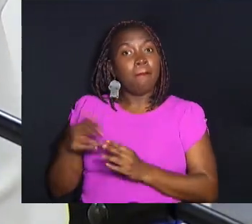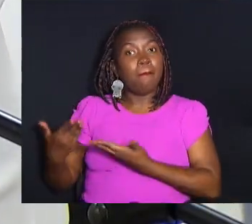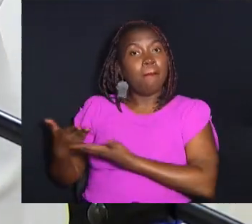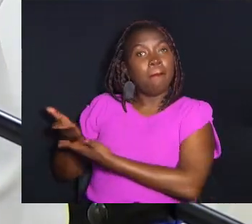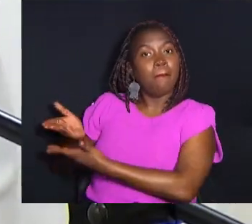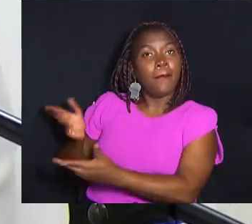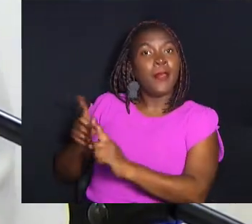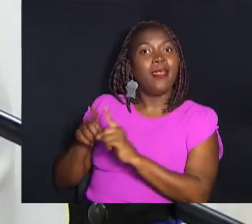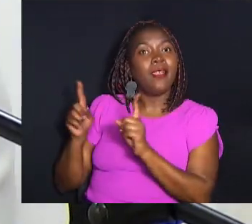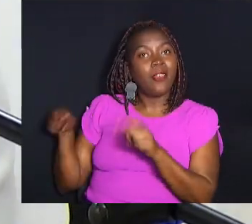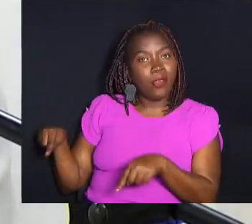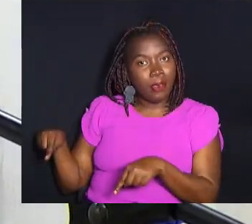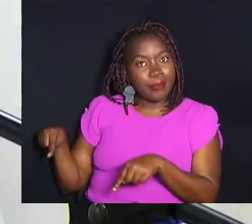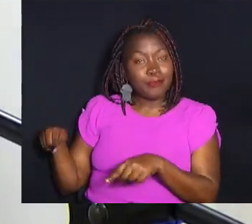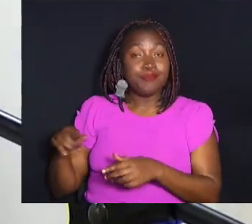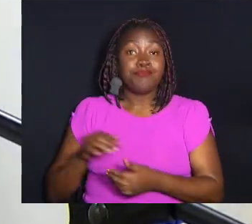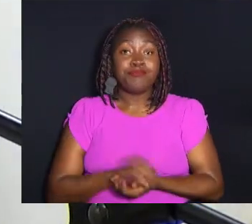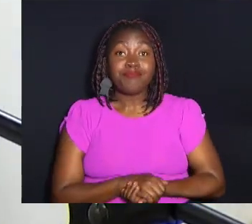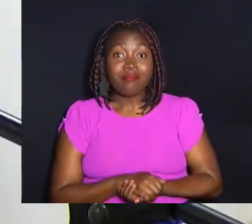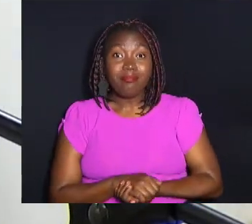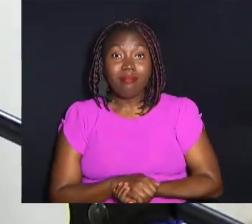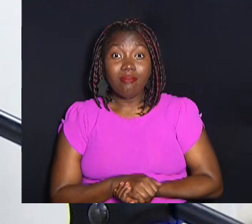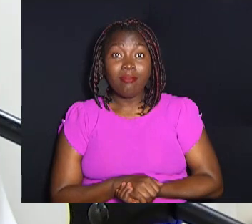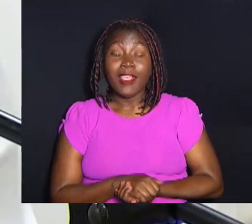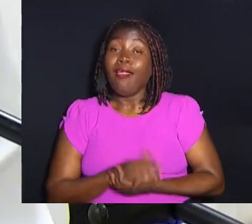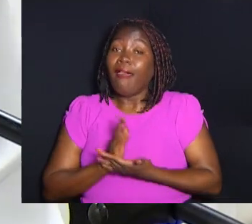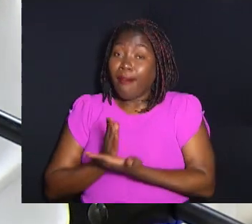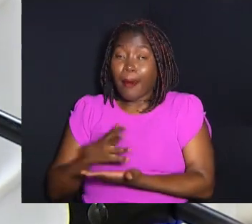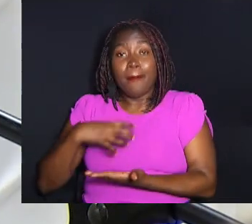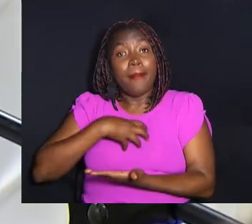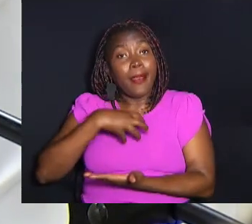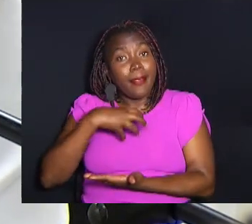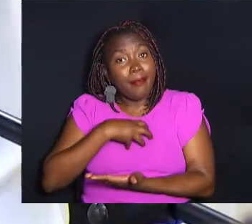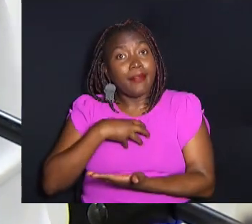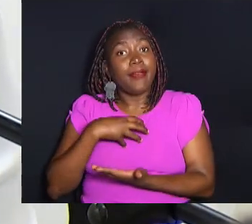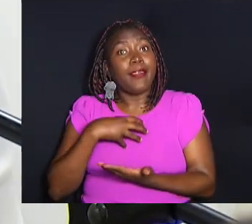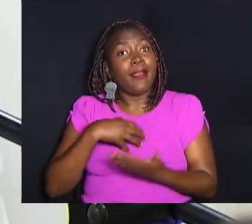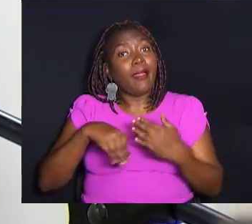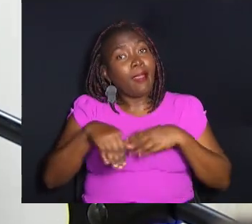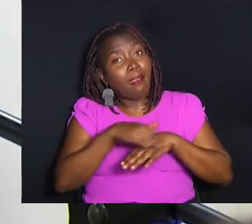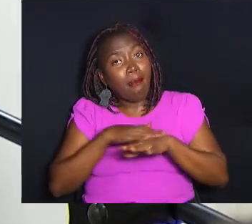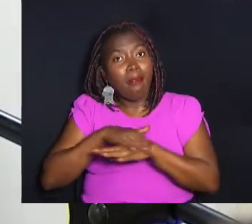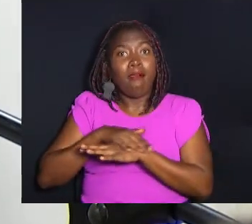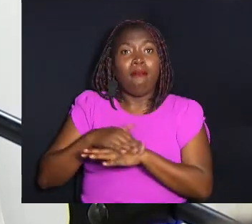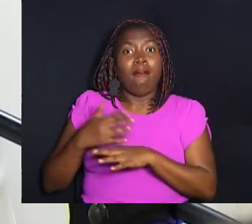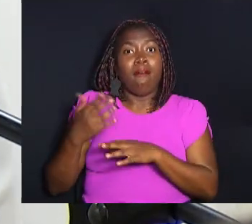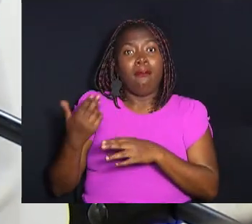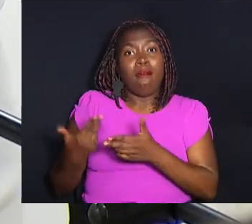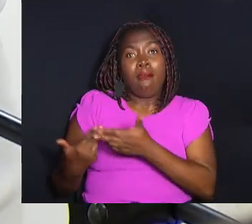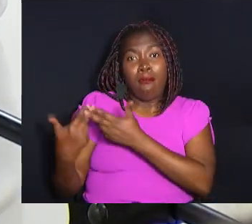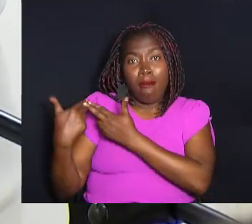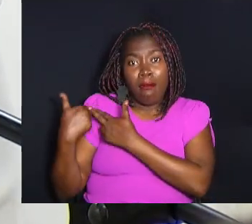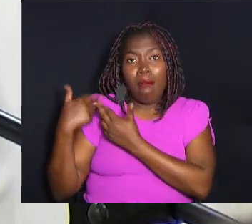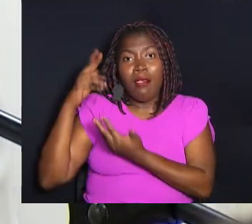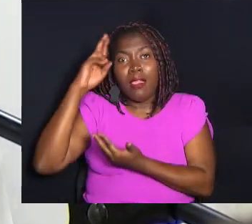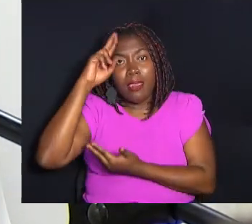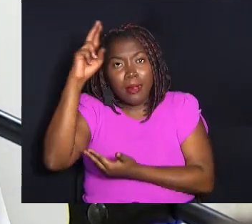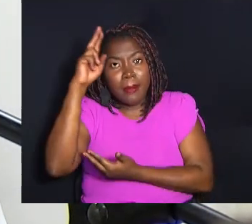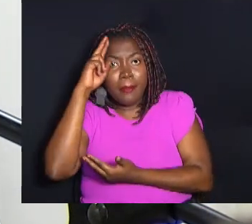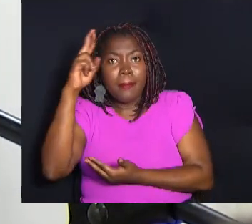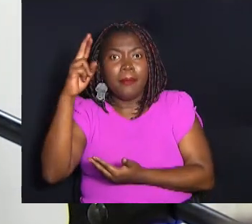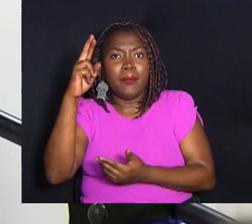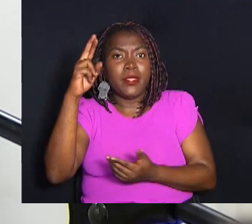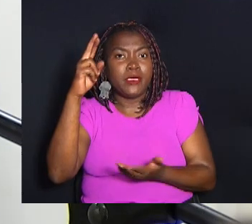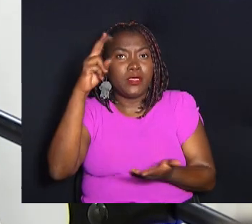representar os profissionais da saúde e dessa maneira conversar com a representantes dos estabelecimentos